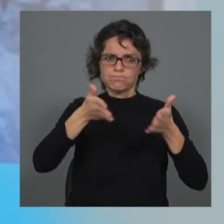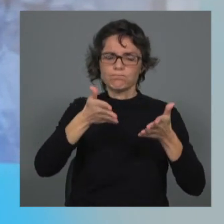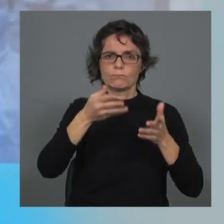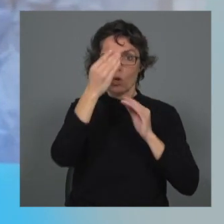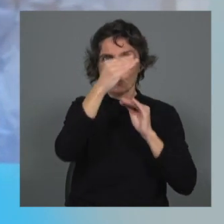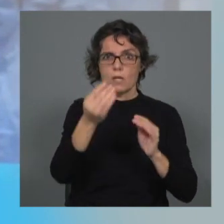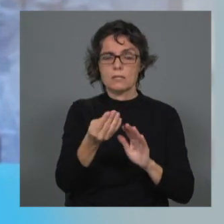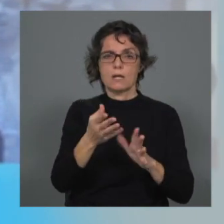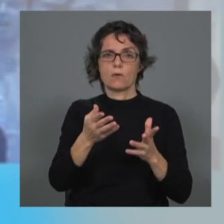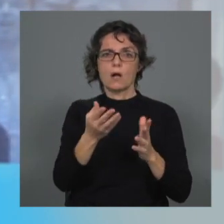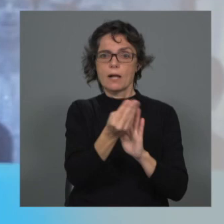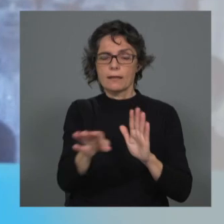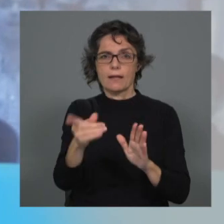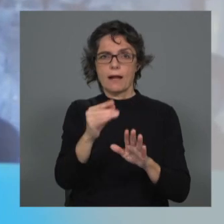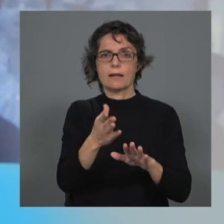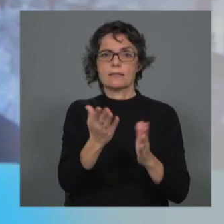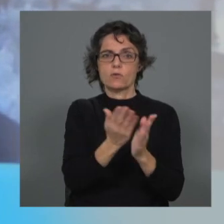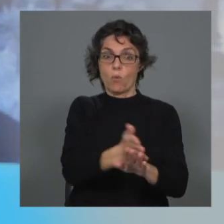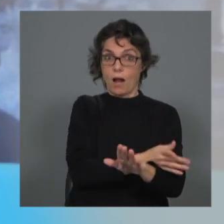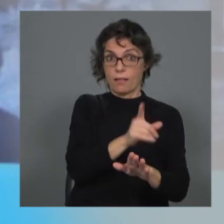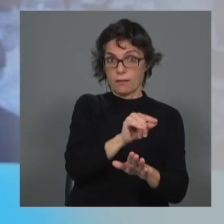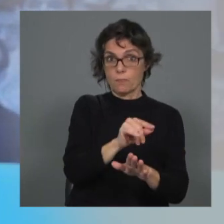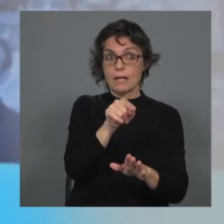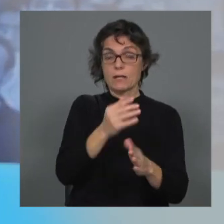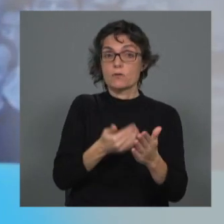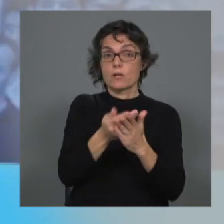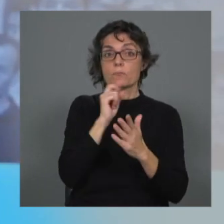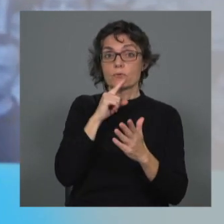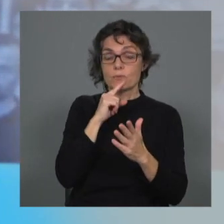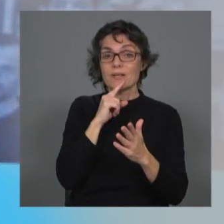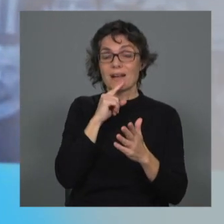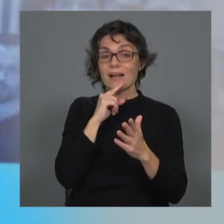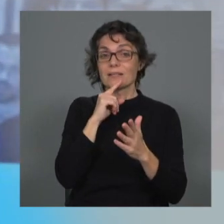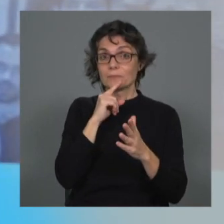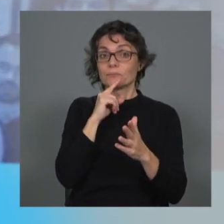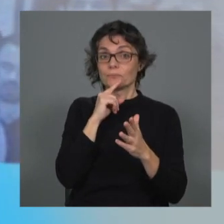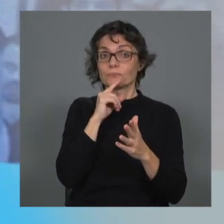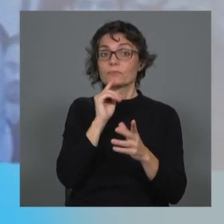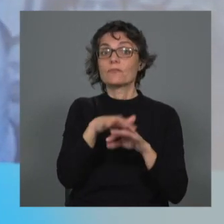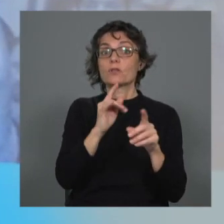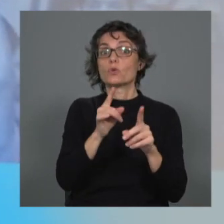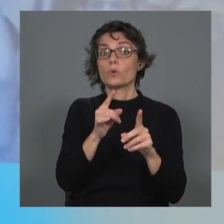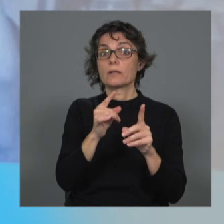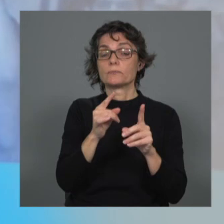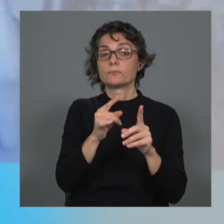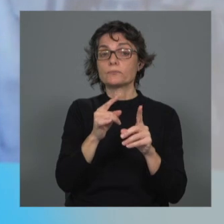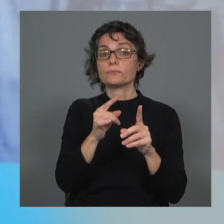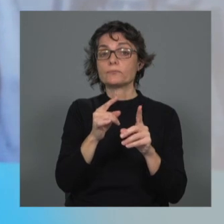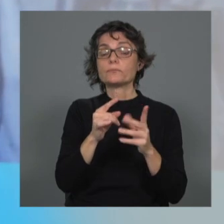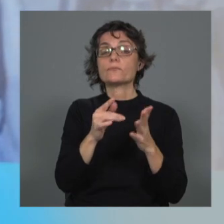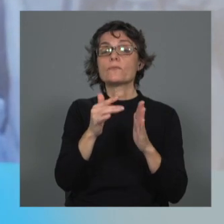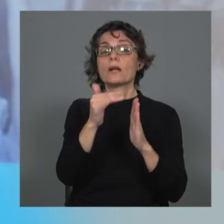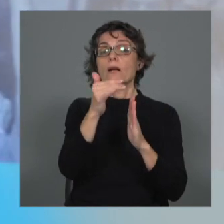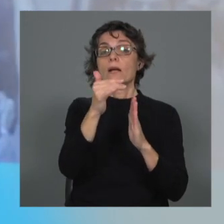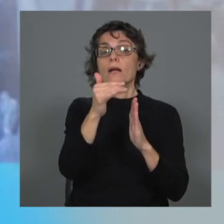educação pré-escolar, reduzir drasticamente as epidemias, que naturalmente são